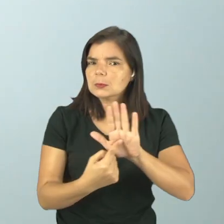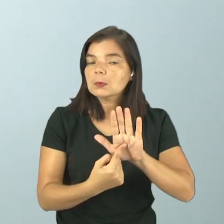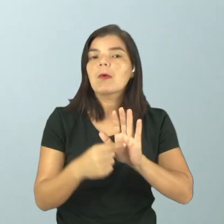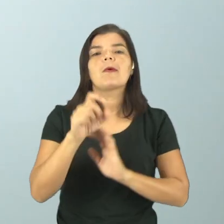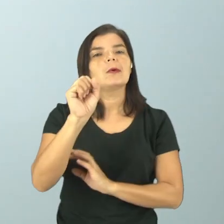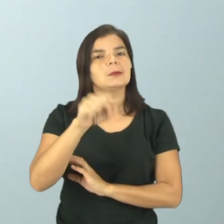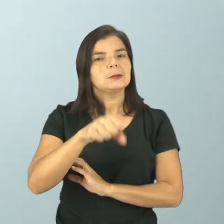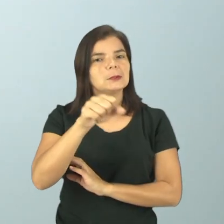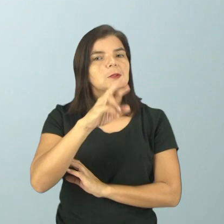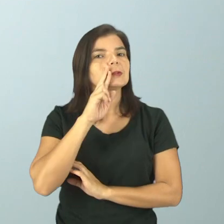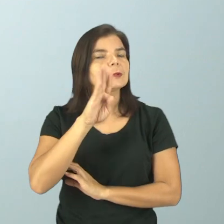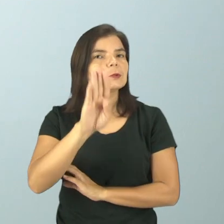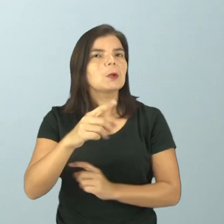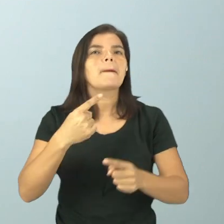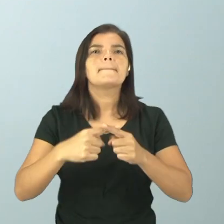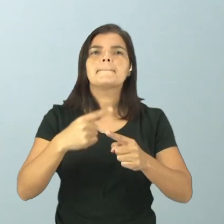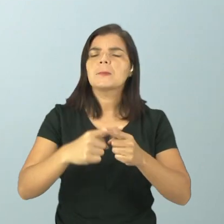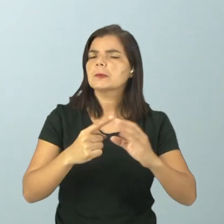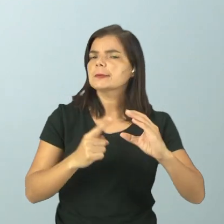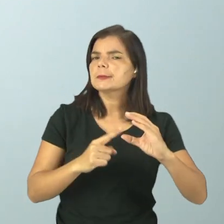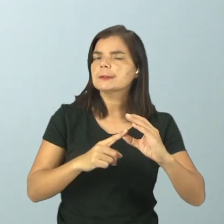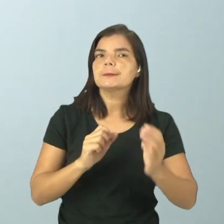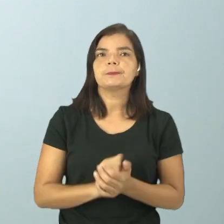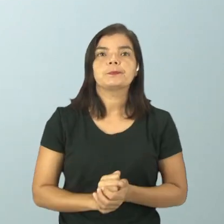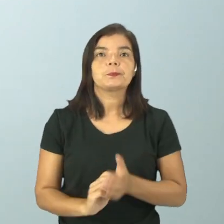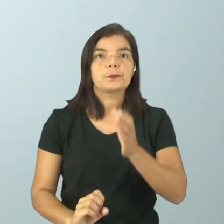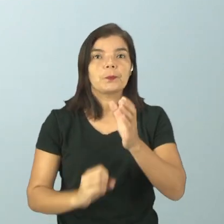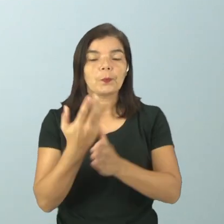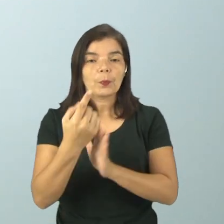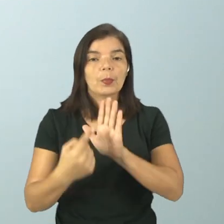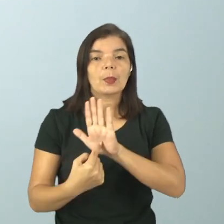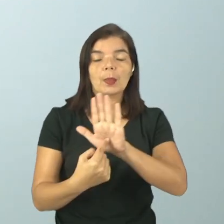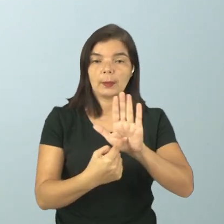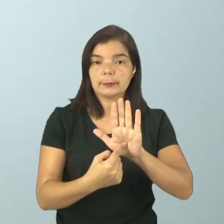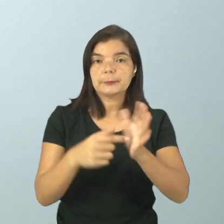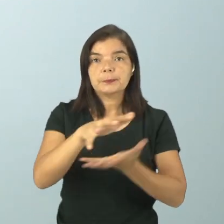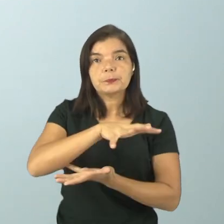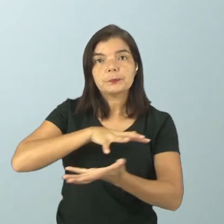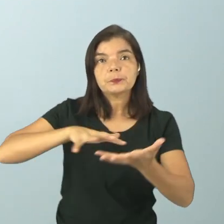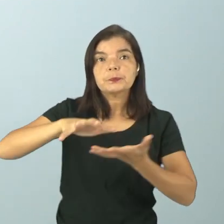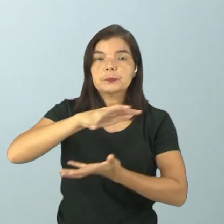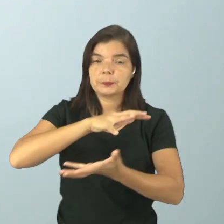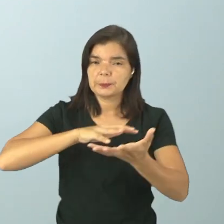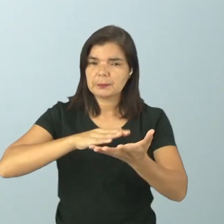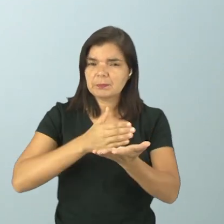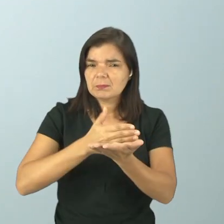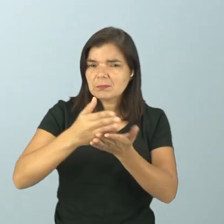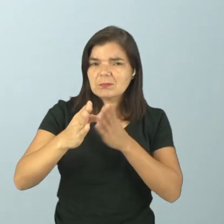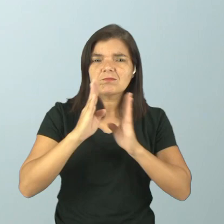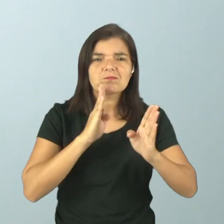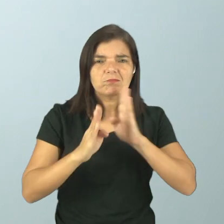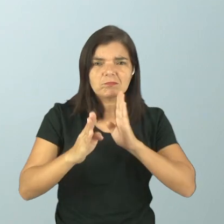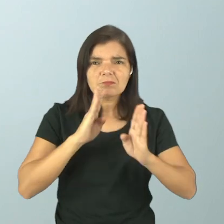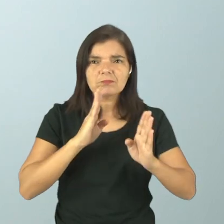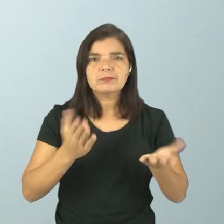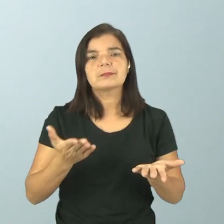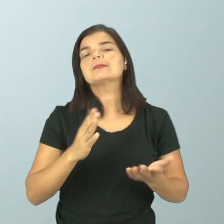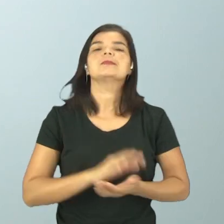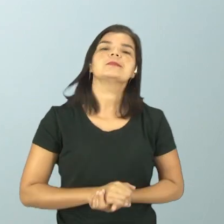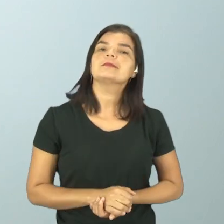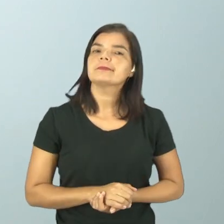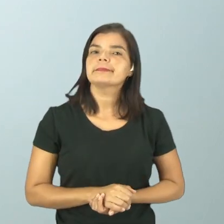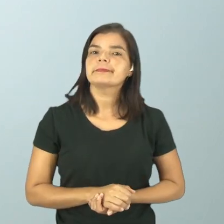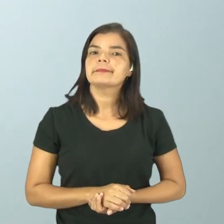Sim, letra B. Vamos ver por que não é a C? Há aparecimento das revoluções a partir do